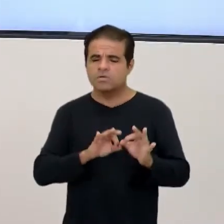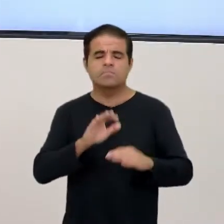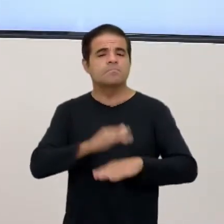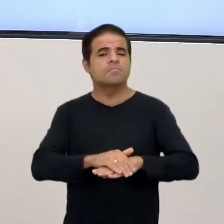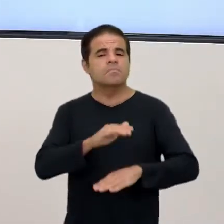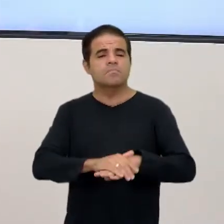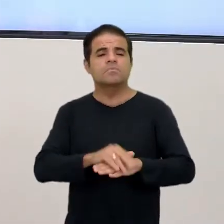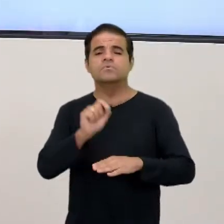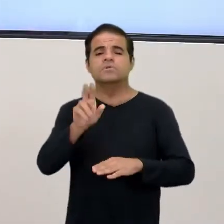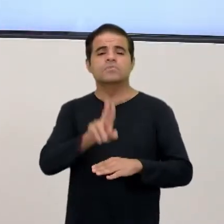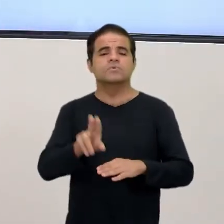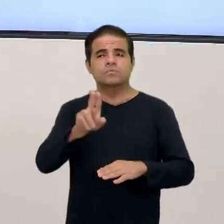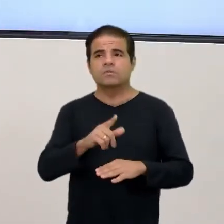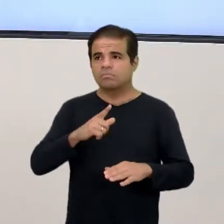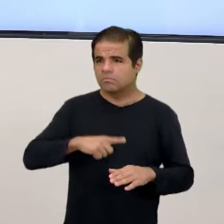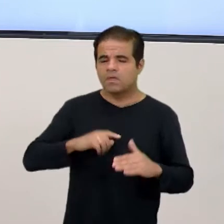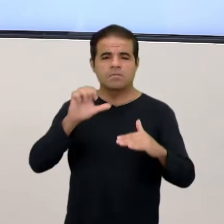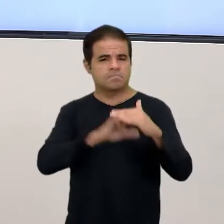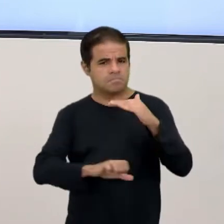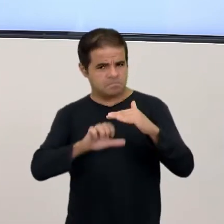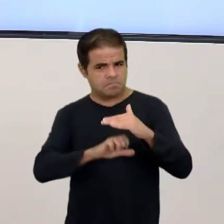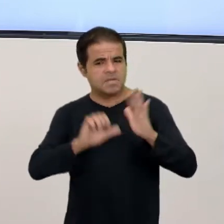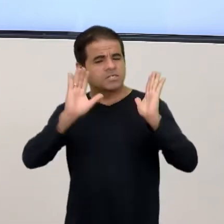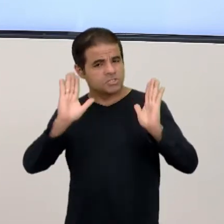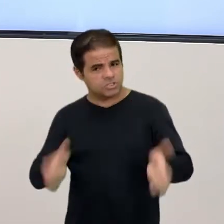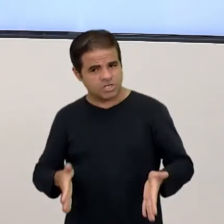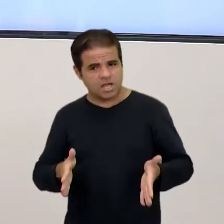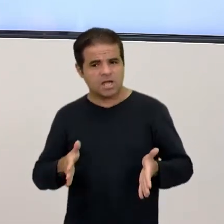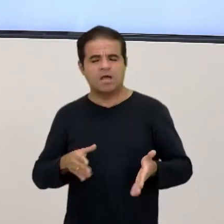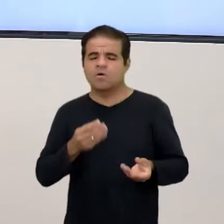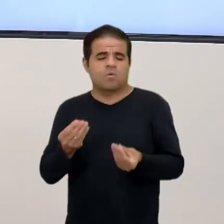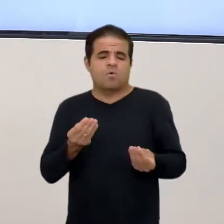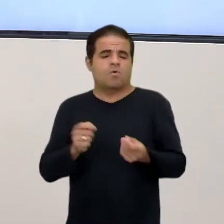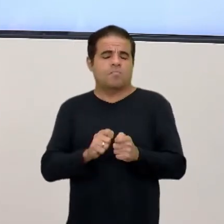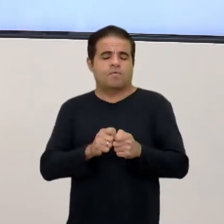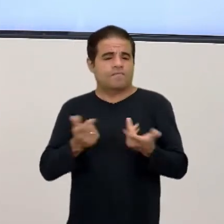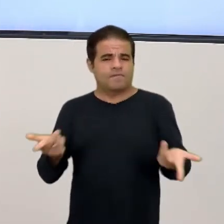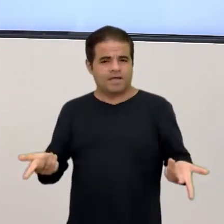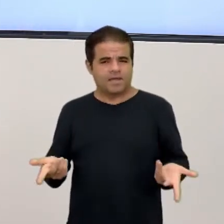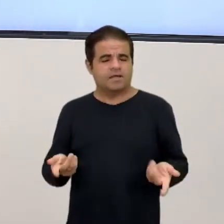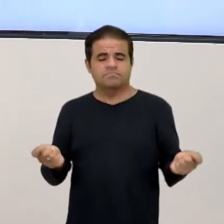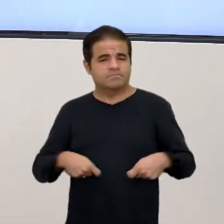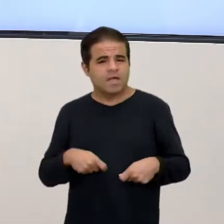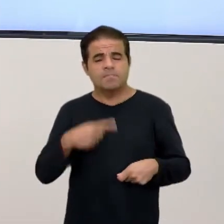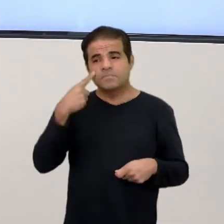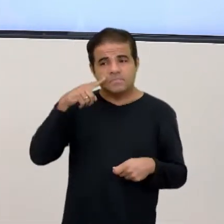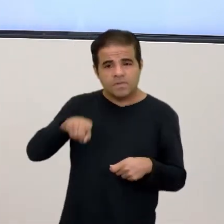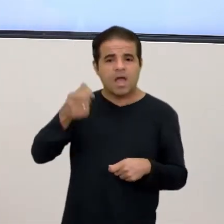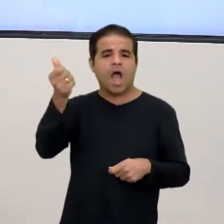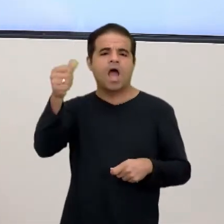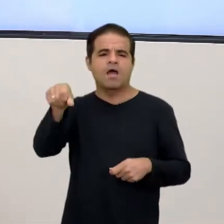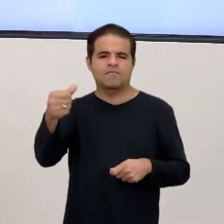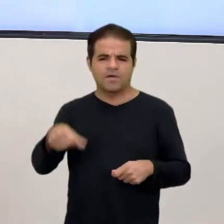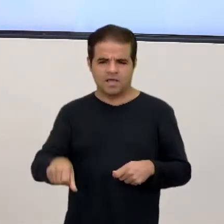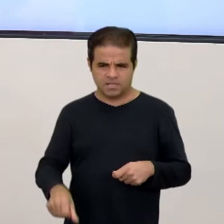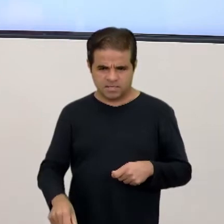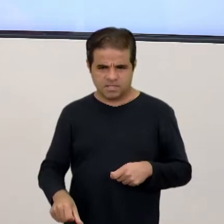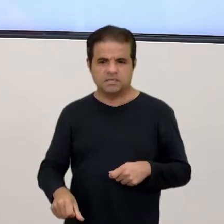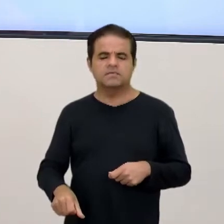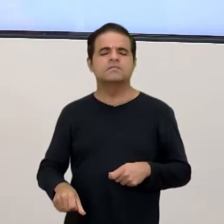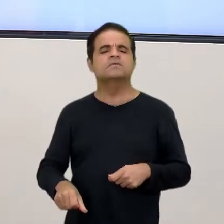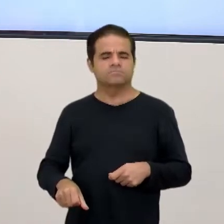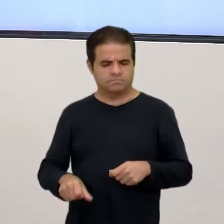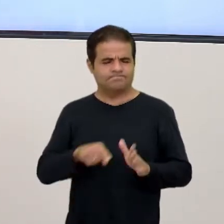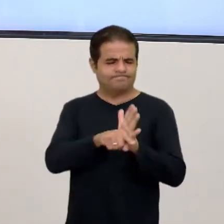usa protótipo, se já tem empresas que fazem isso, né? Como que é feito isso, como que vocês podem avaliar. Então, faça